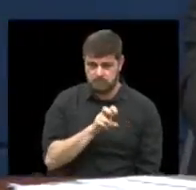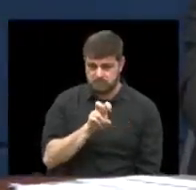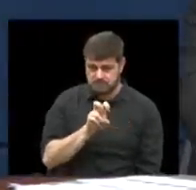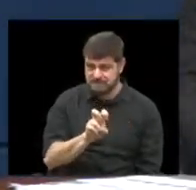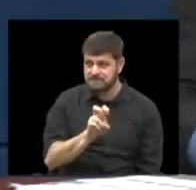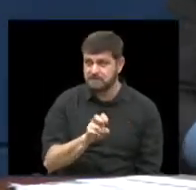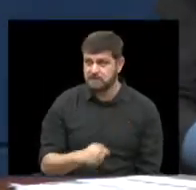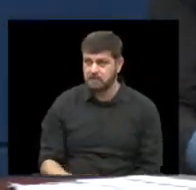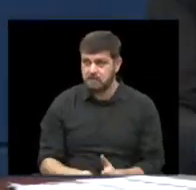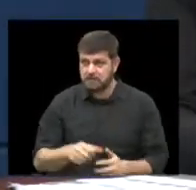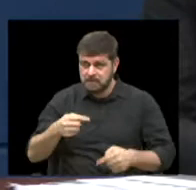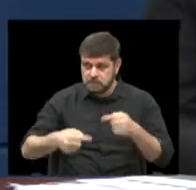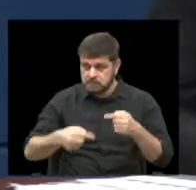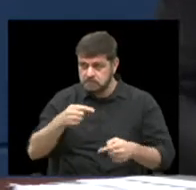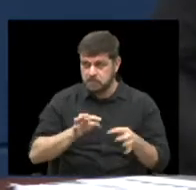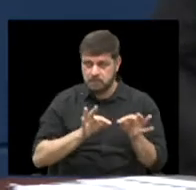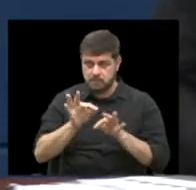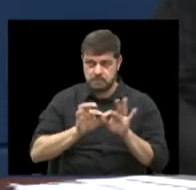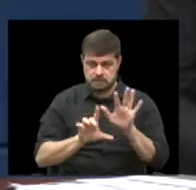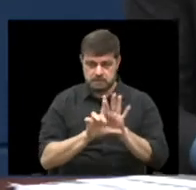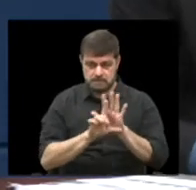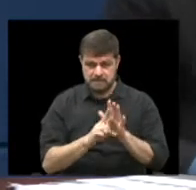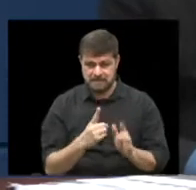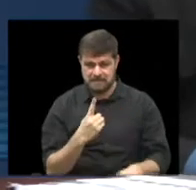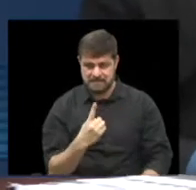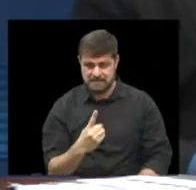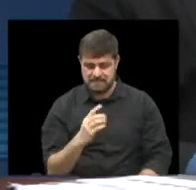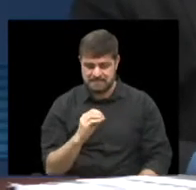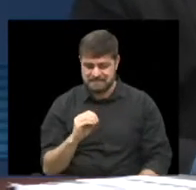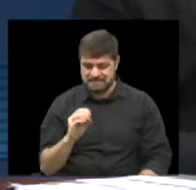5, primeira discussão e votação do projeto de lei